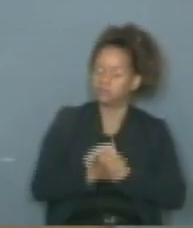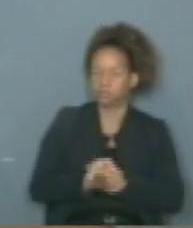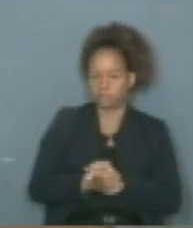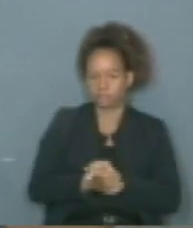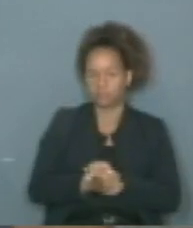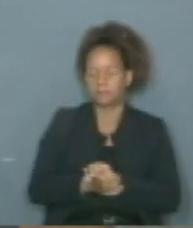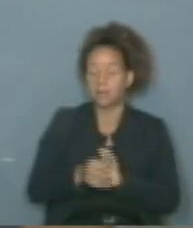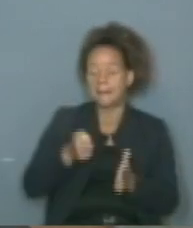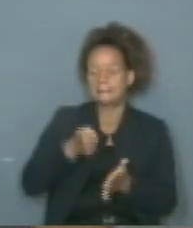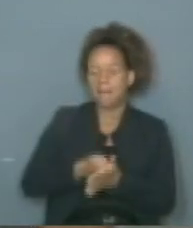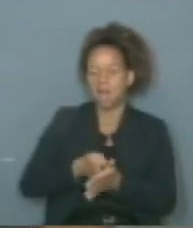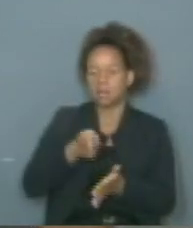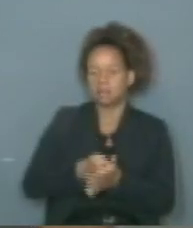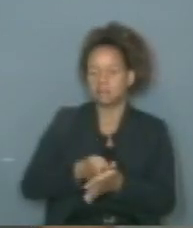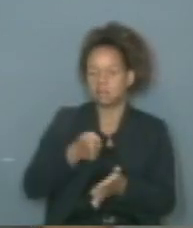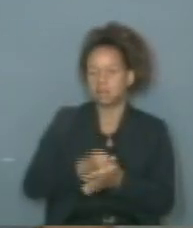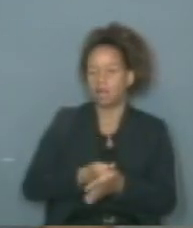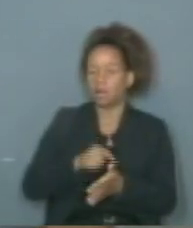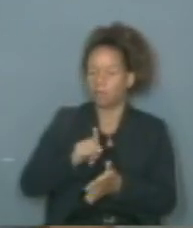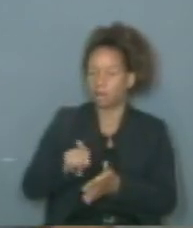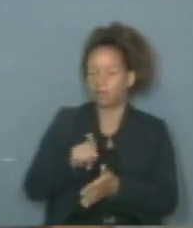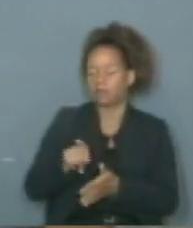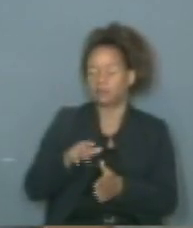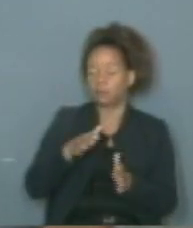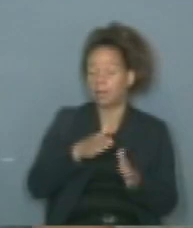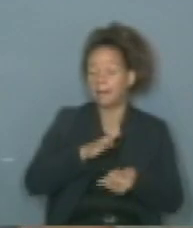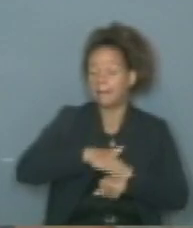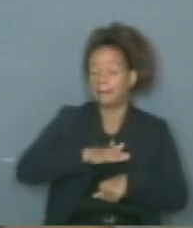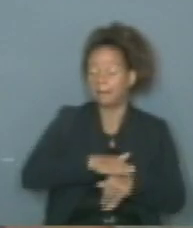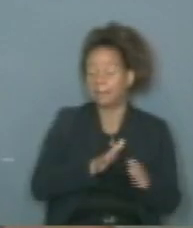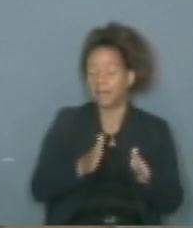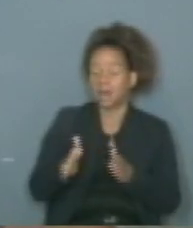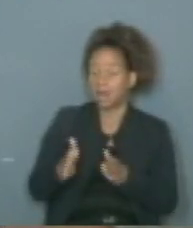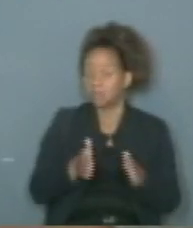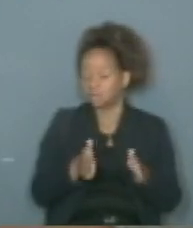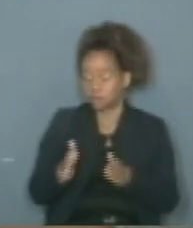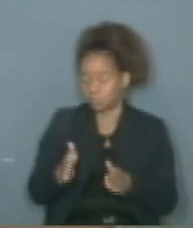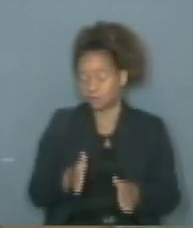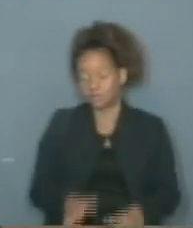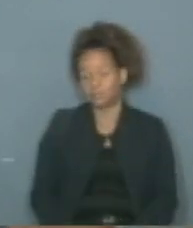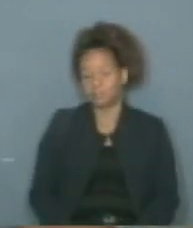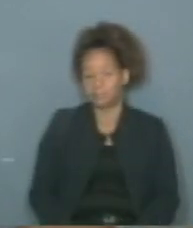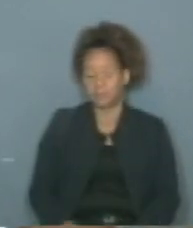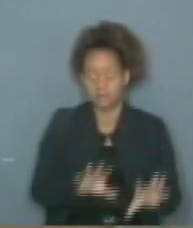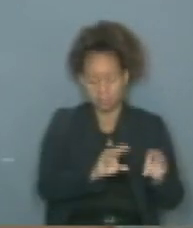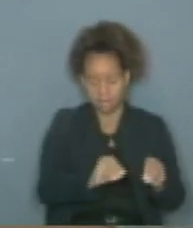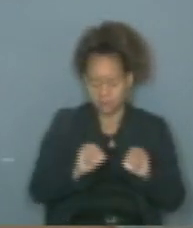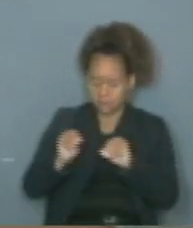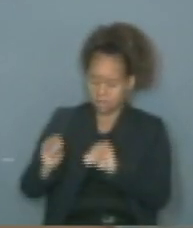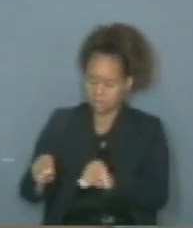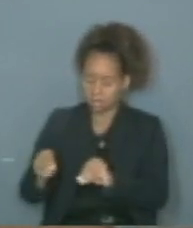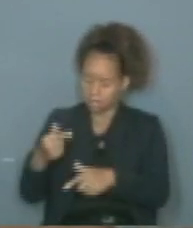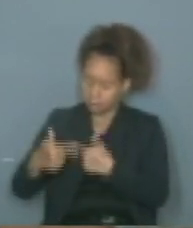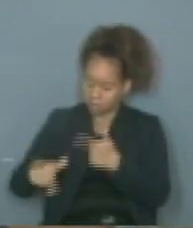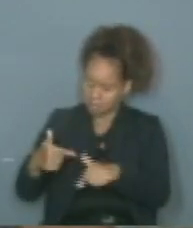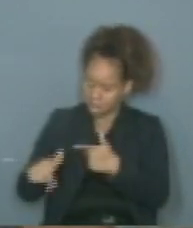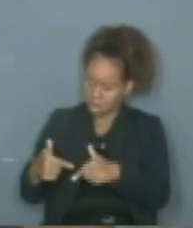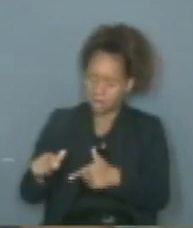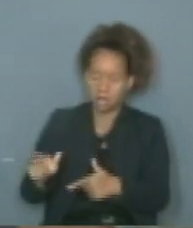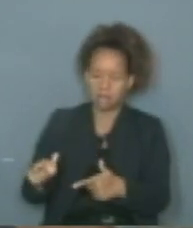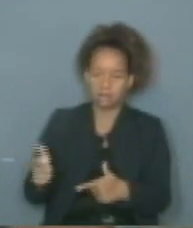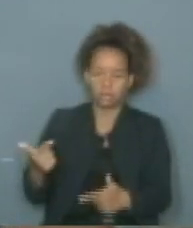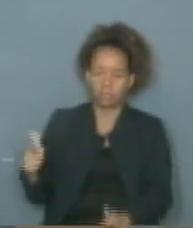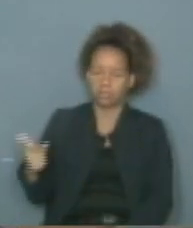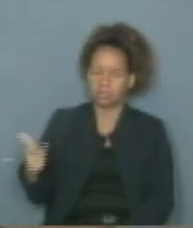Uma pressão artificial aí dos prazos, previsão de realocação dos permissionários, não